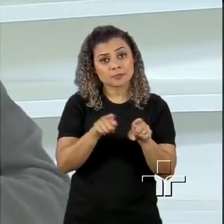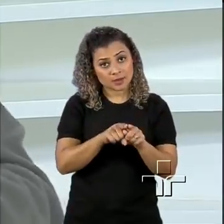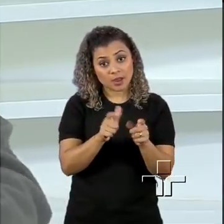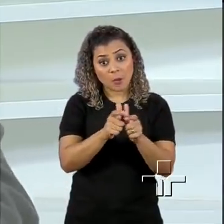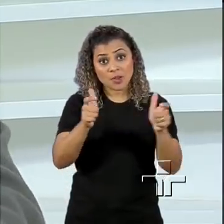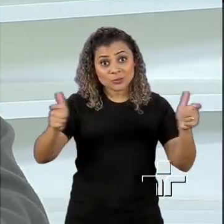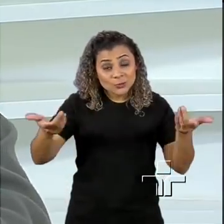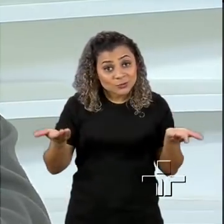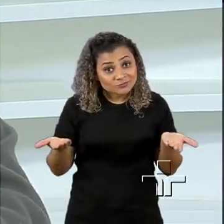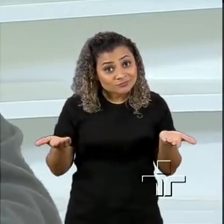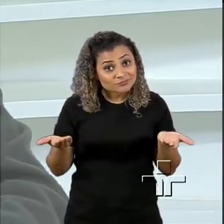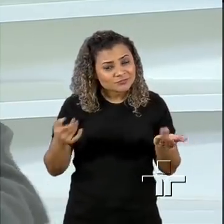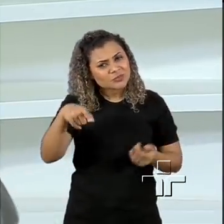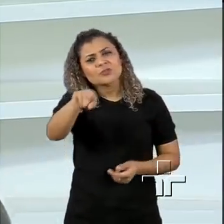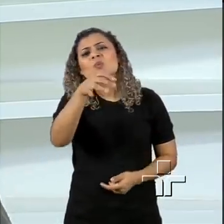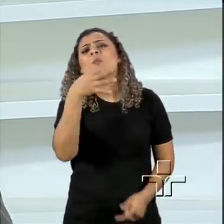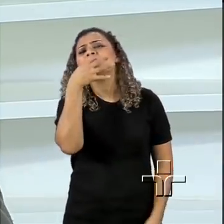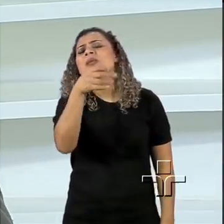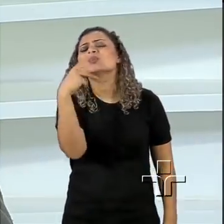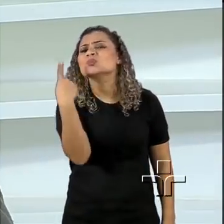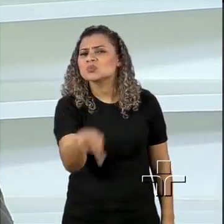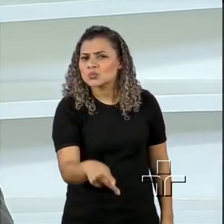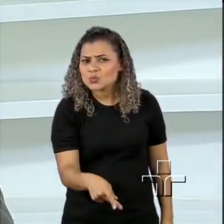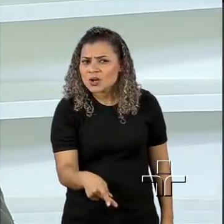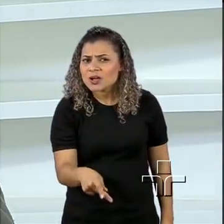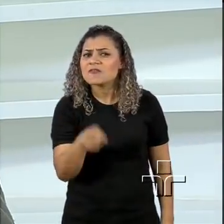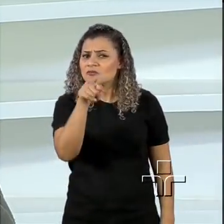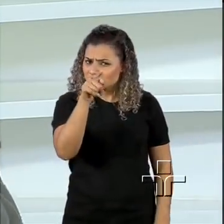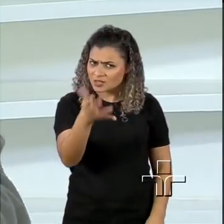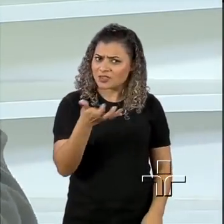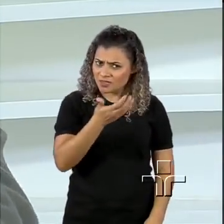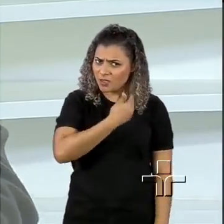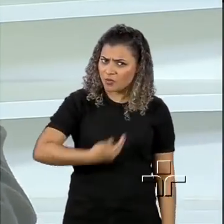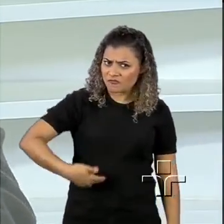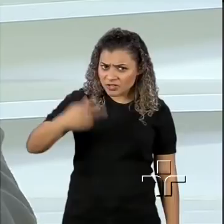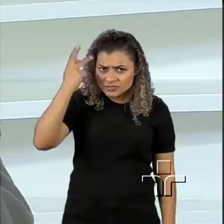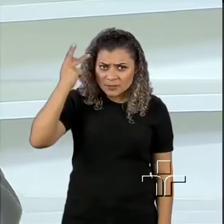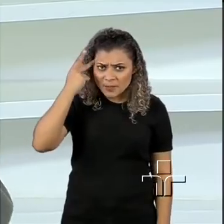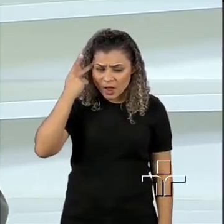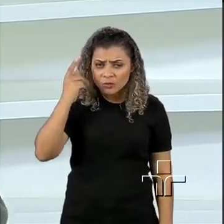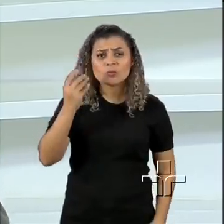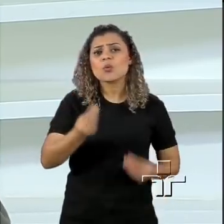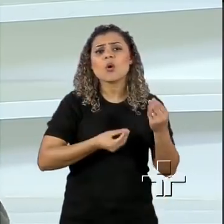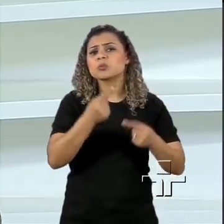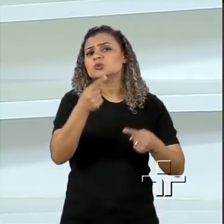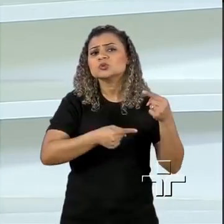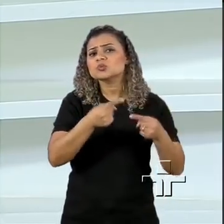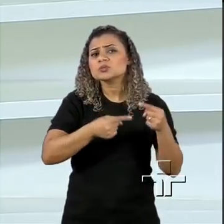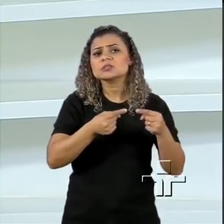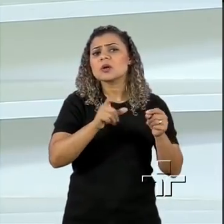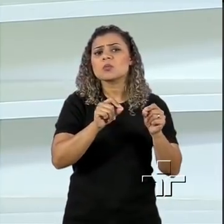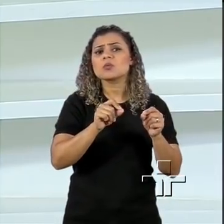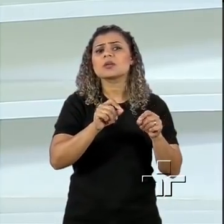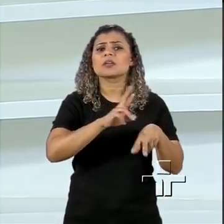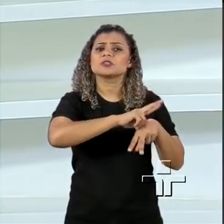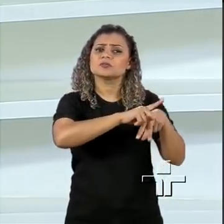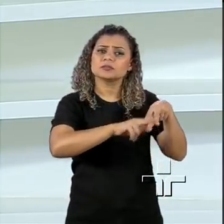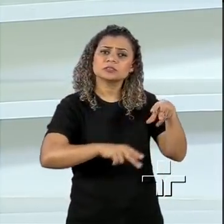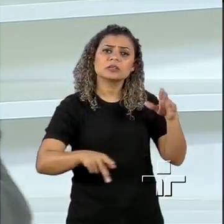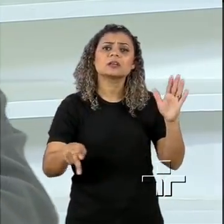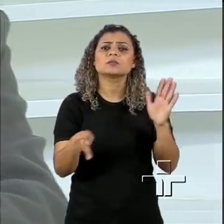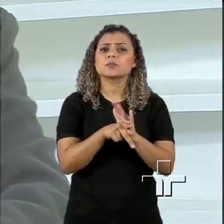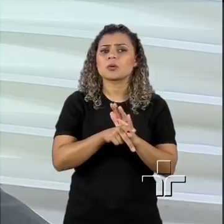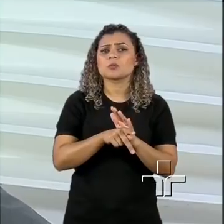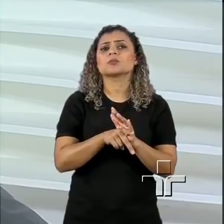Como é que o senhor se coloca, enquanto postulante ao governo do estado, nessa discussão em relação à diversidade de gênero e raça